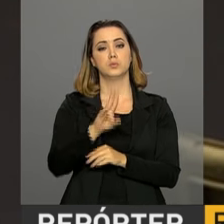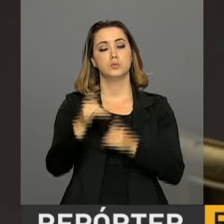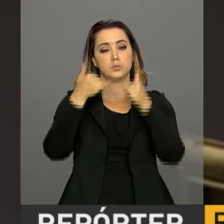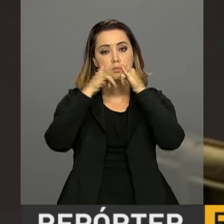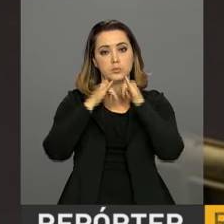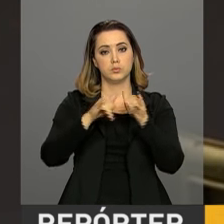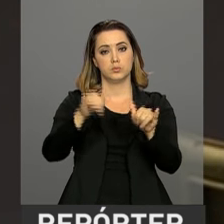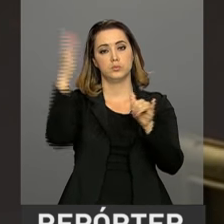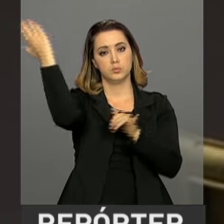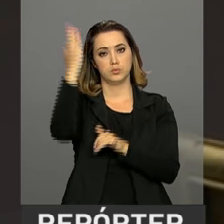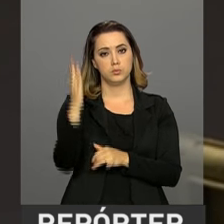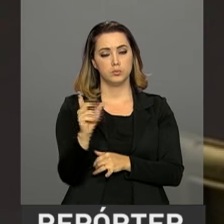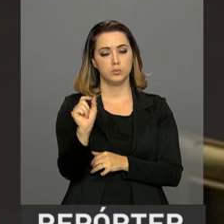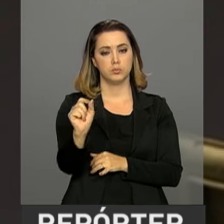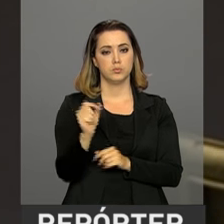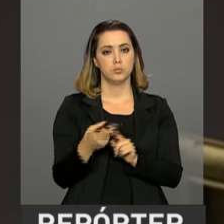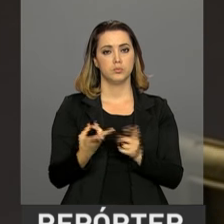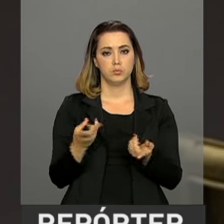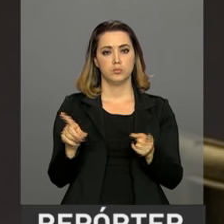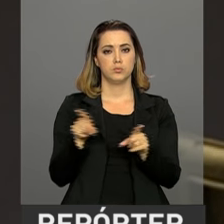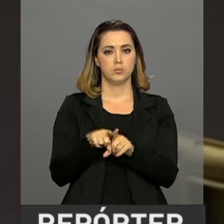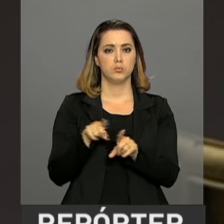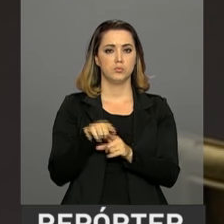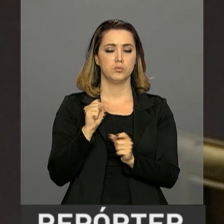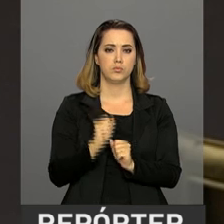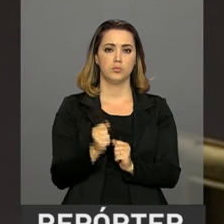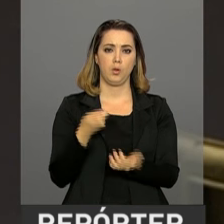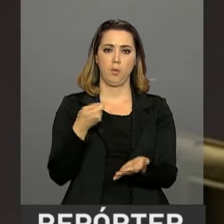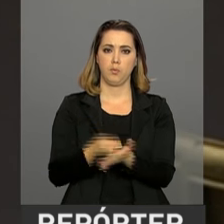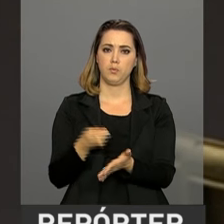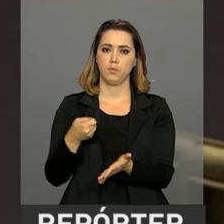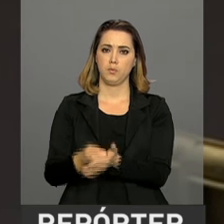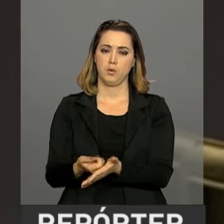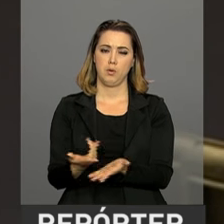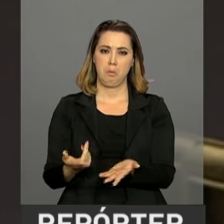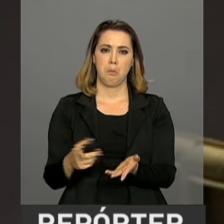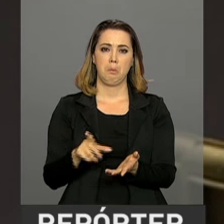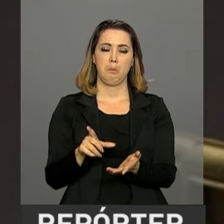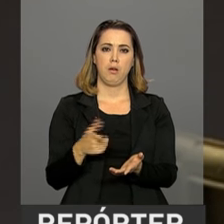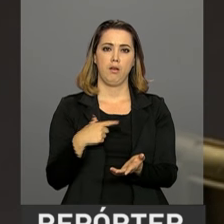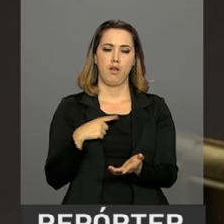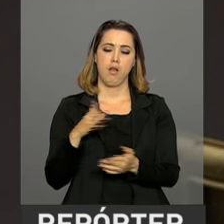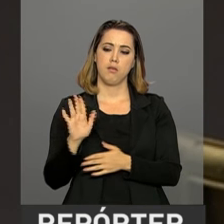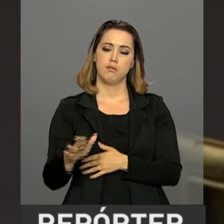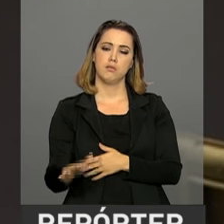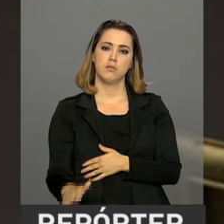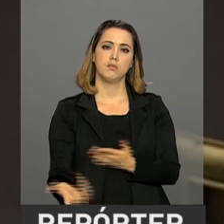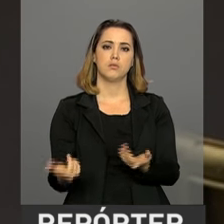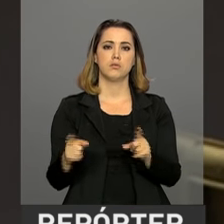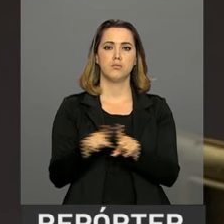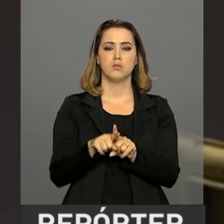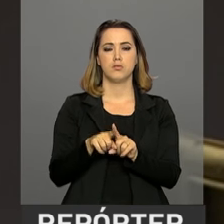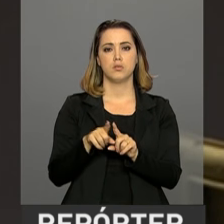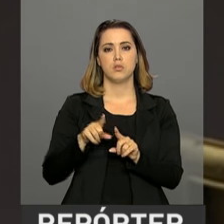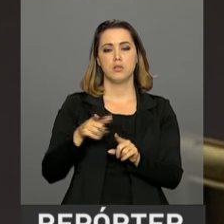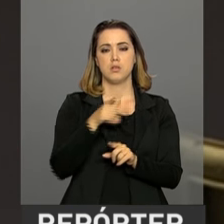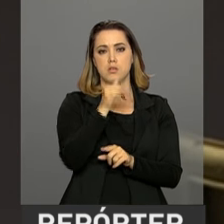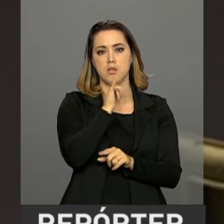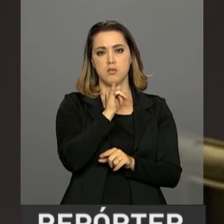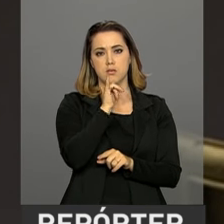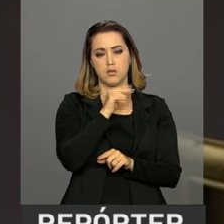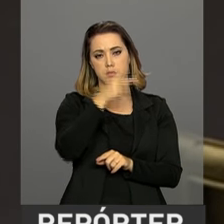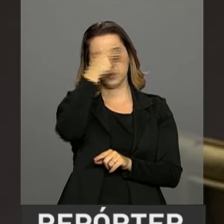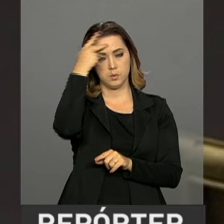energia elétrica no Brasil ele também serve para custear alguns descontos nas tarifa de alguns consumidores classes de consumidores como